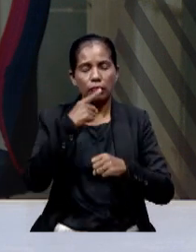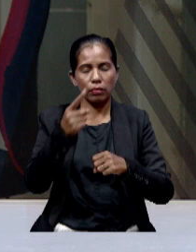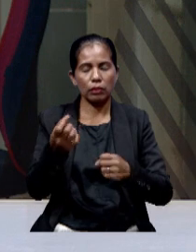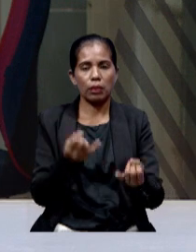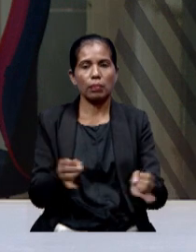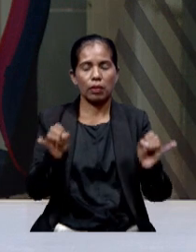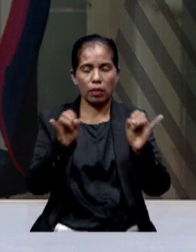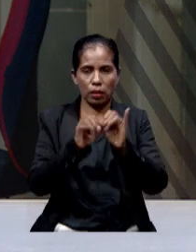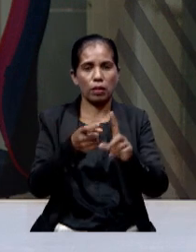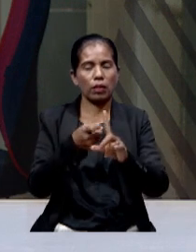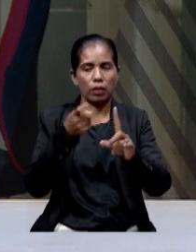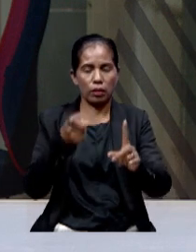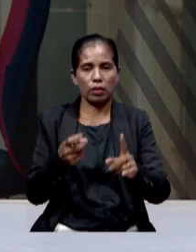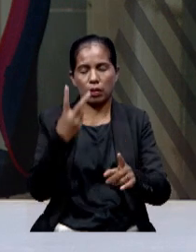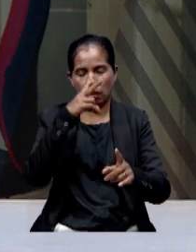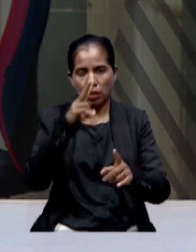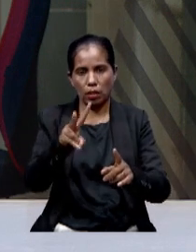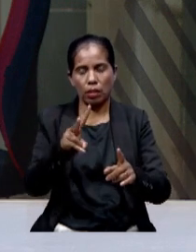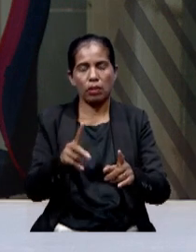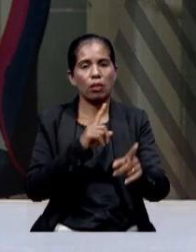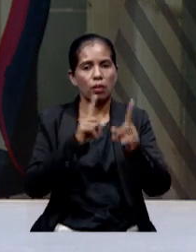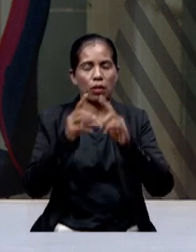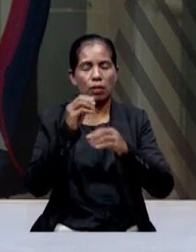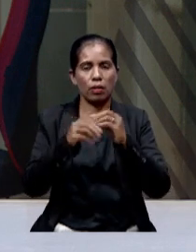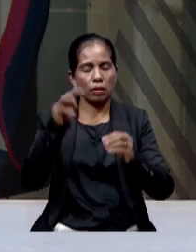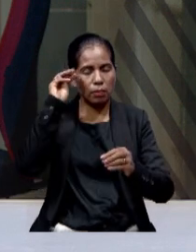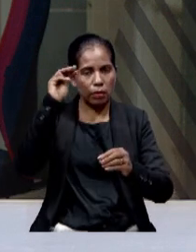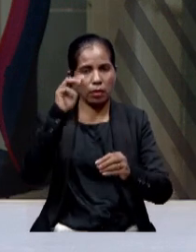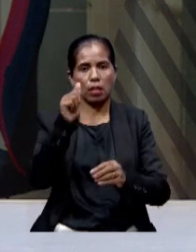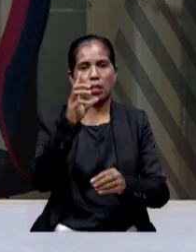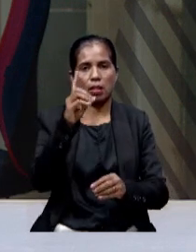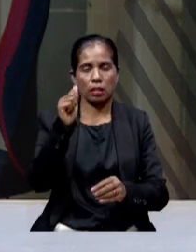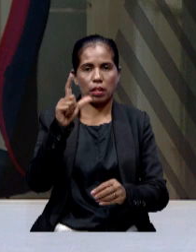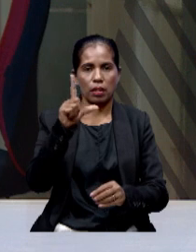russa conferência, né? Acompanha a tua irmã a explicação, ministra Adelziza Nian.